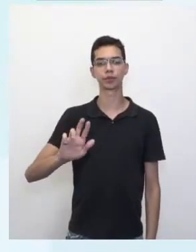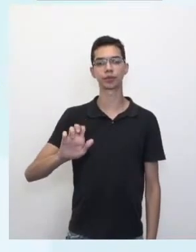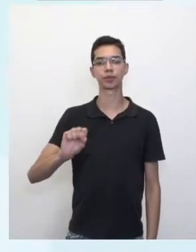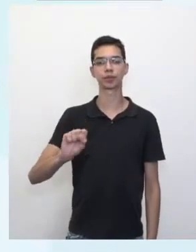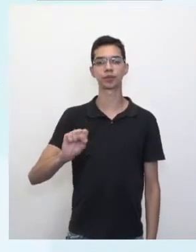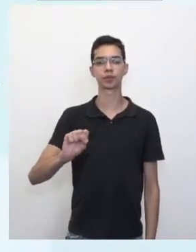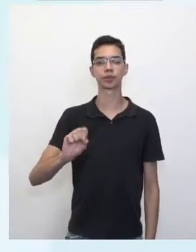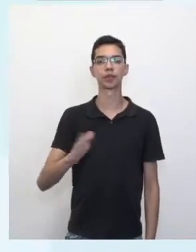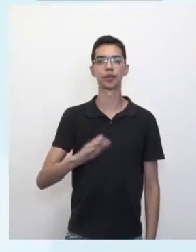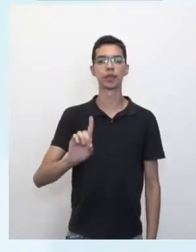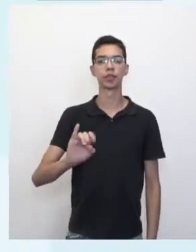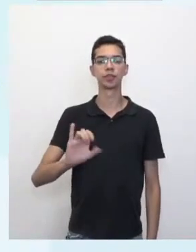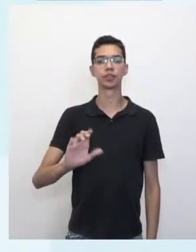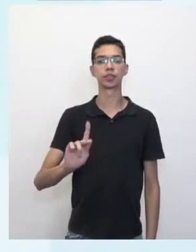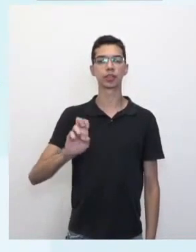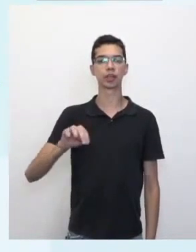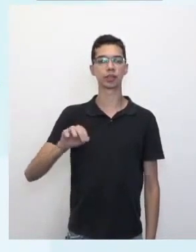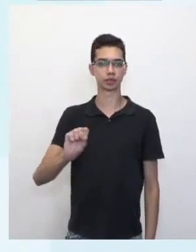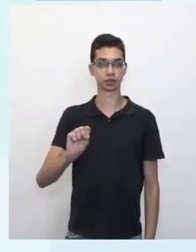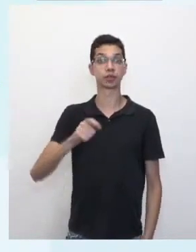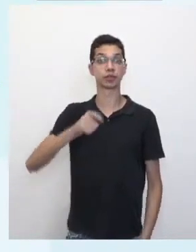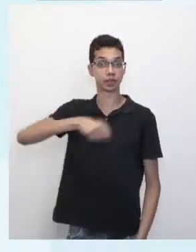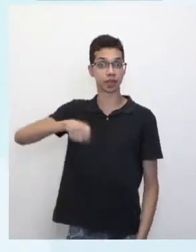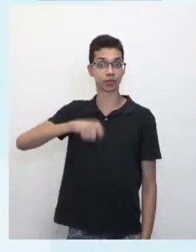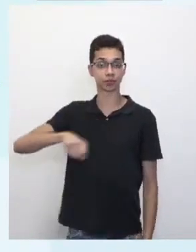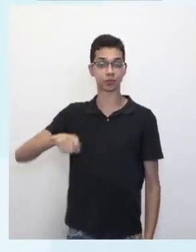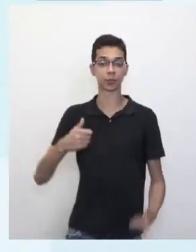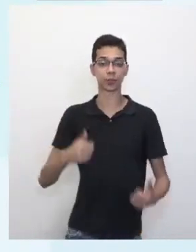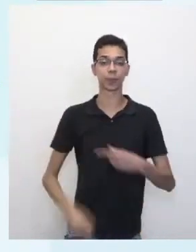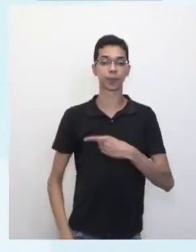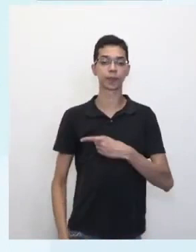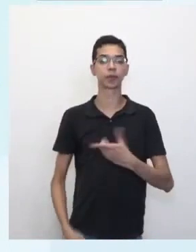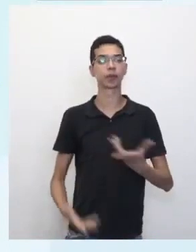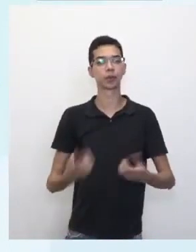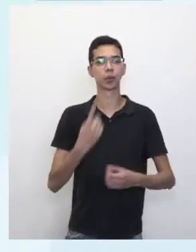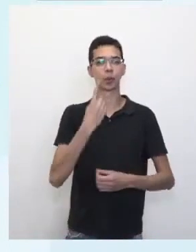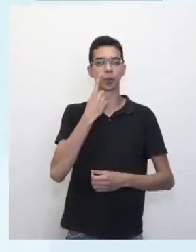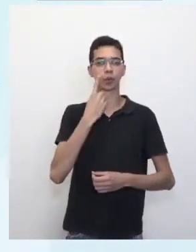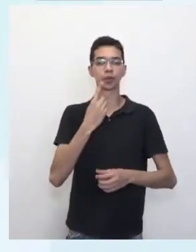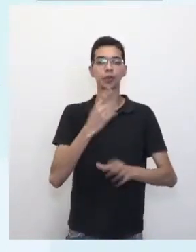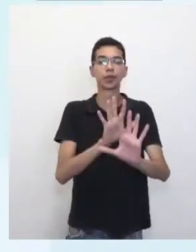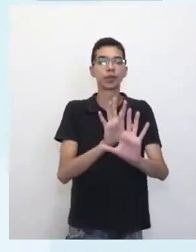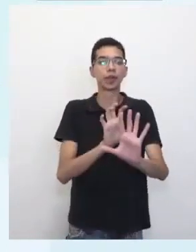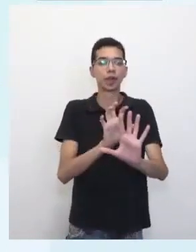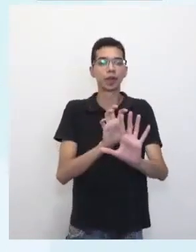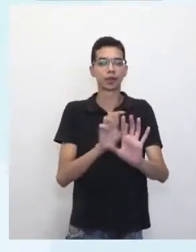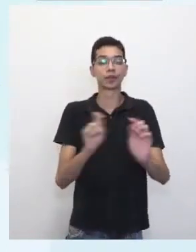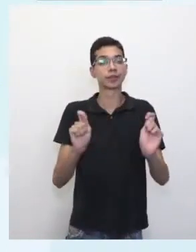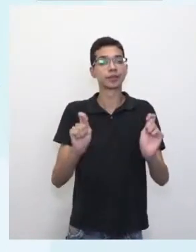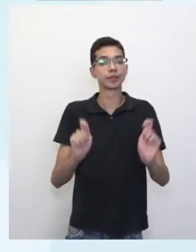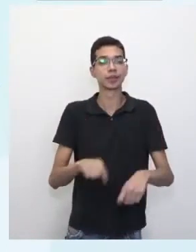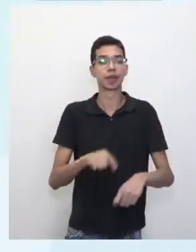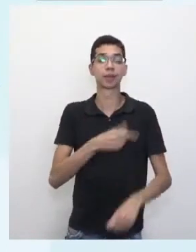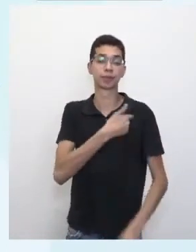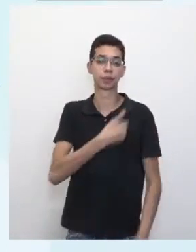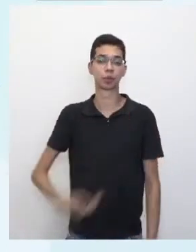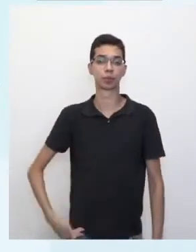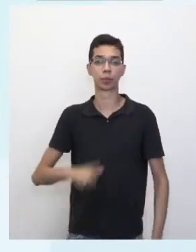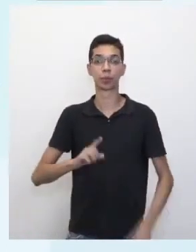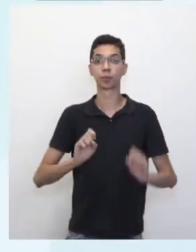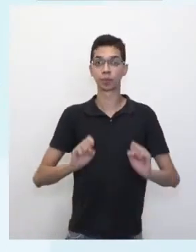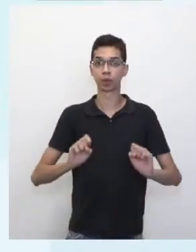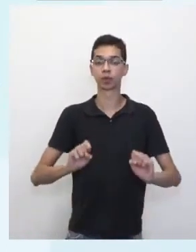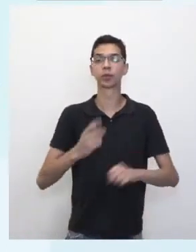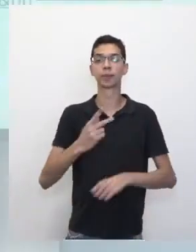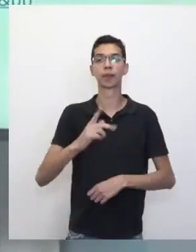aquele QR Code que vai levar vocês lá para o livro em PDF. Ele está em domínio público, então você pode baixar